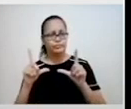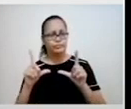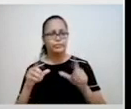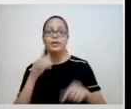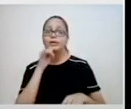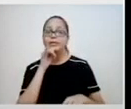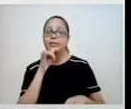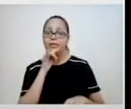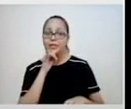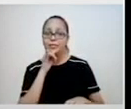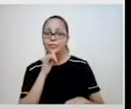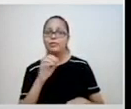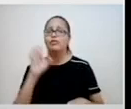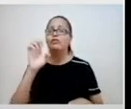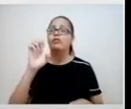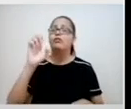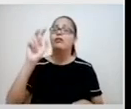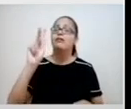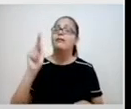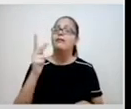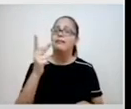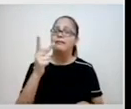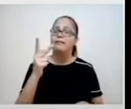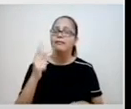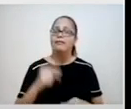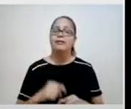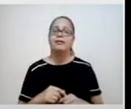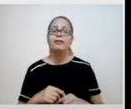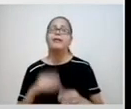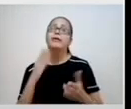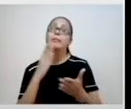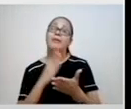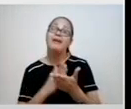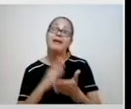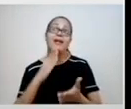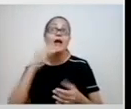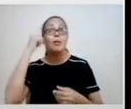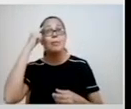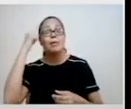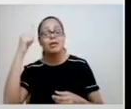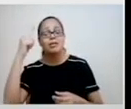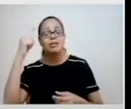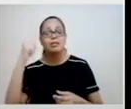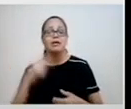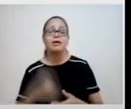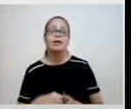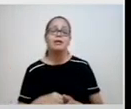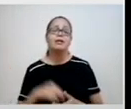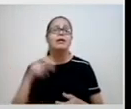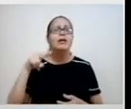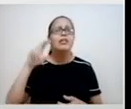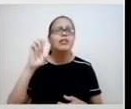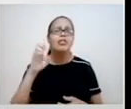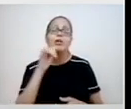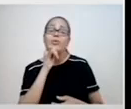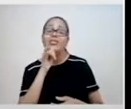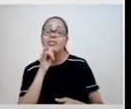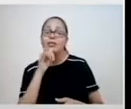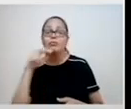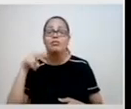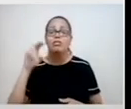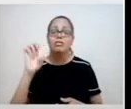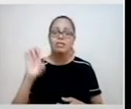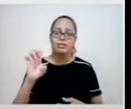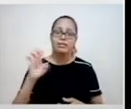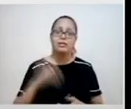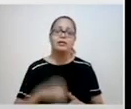às vezes com esse requinte, então esse para justamente ele parar para pensar um pouquinho, esse né, não é mesmo? Eu achei,